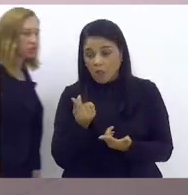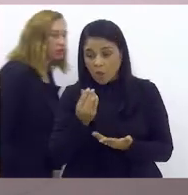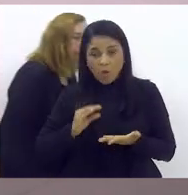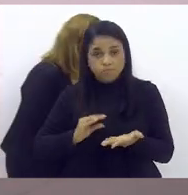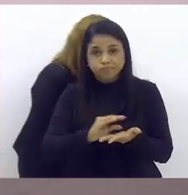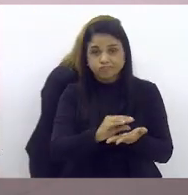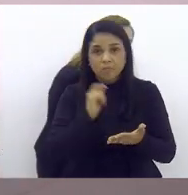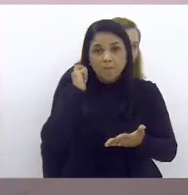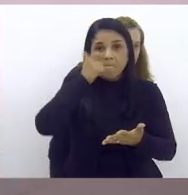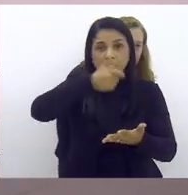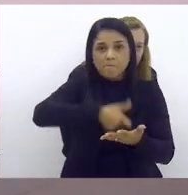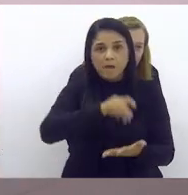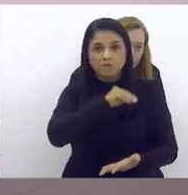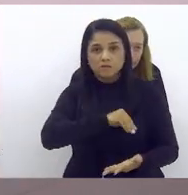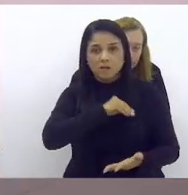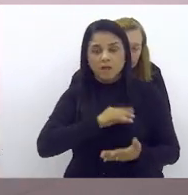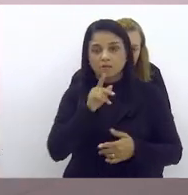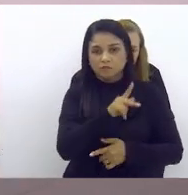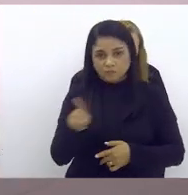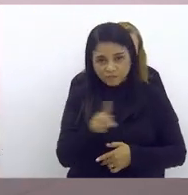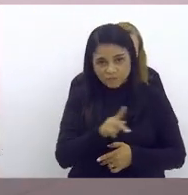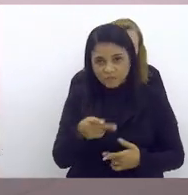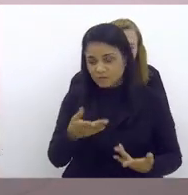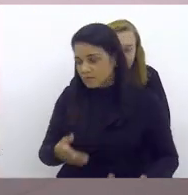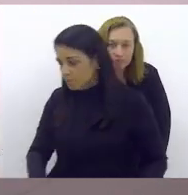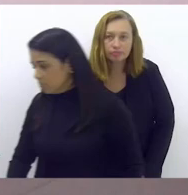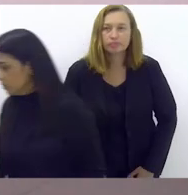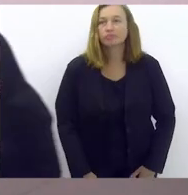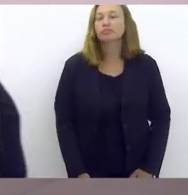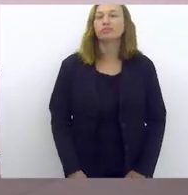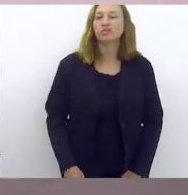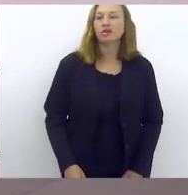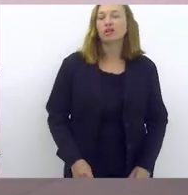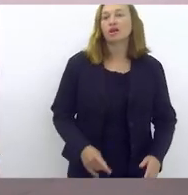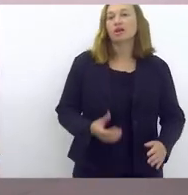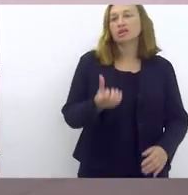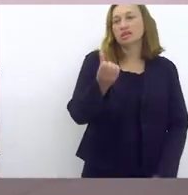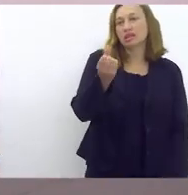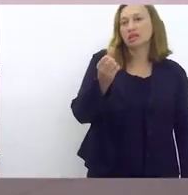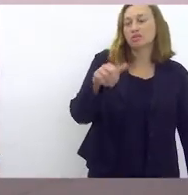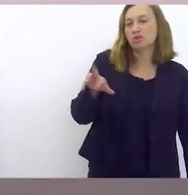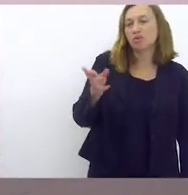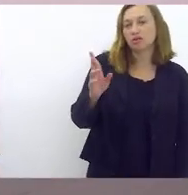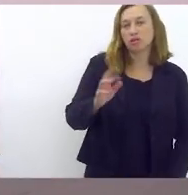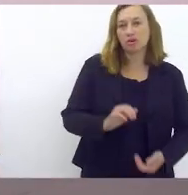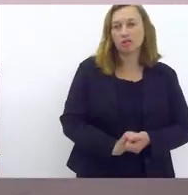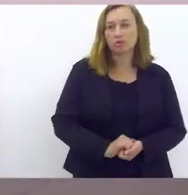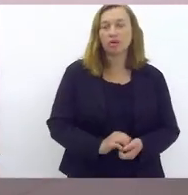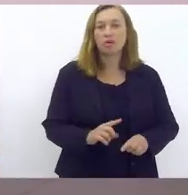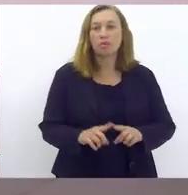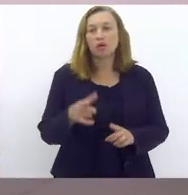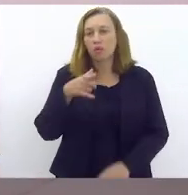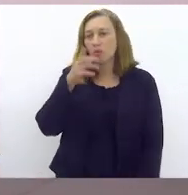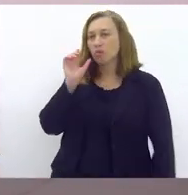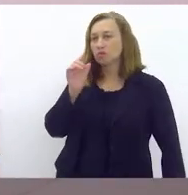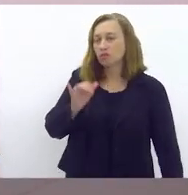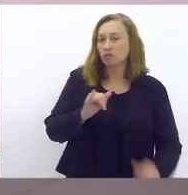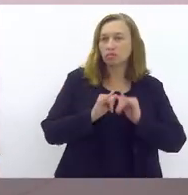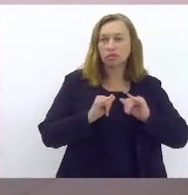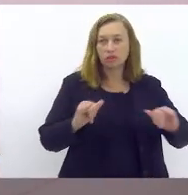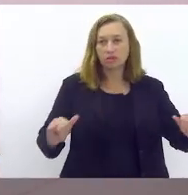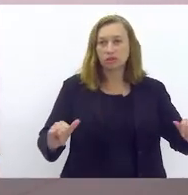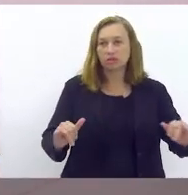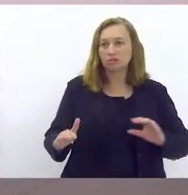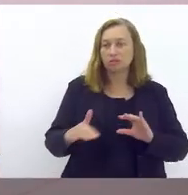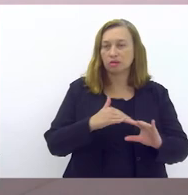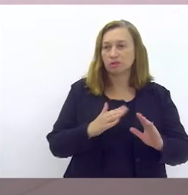para pagar o piso nacional do magistério, que, segundo eles, é de uma ordem de R$6 bilhões. Sendo que ontem, né, foi publicado e enviado aqui a